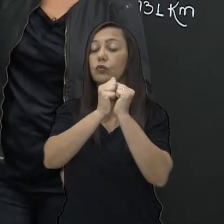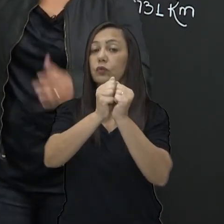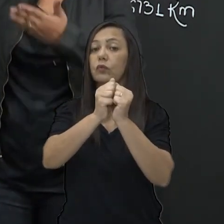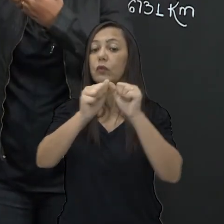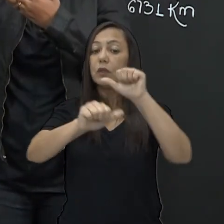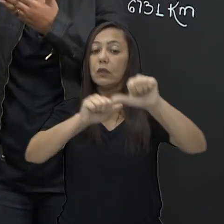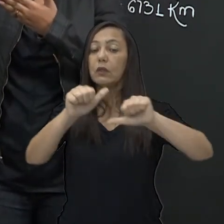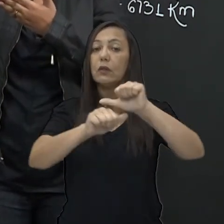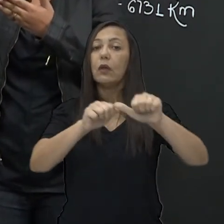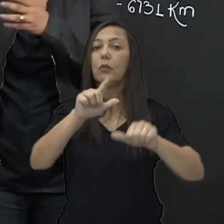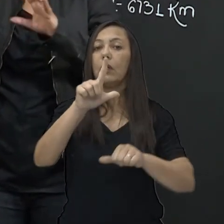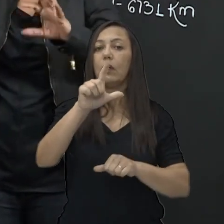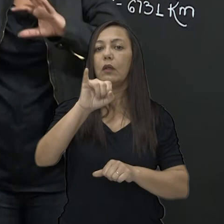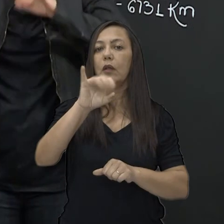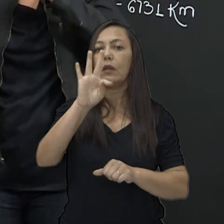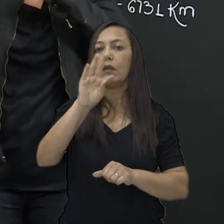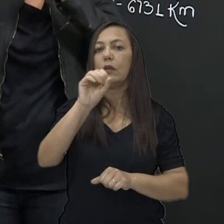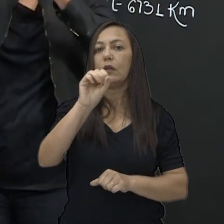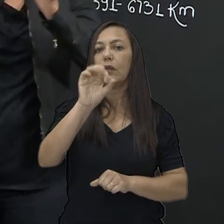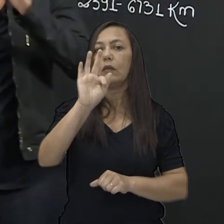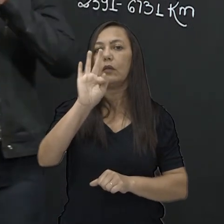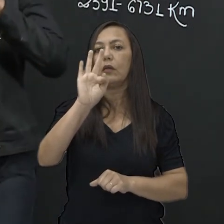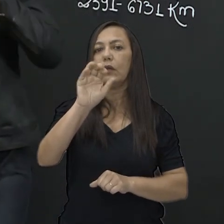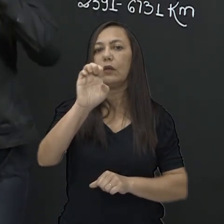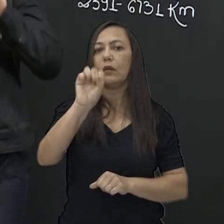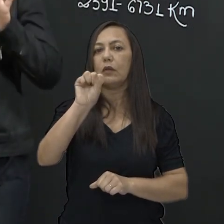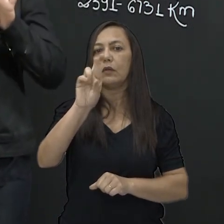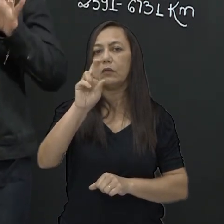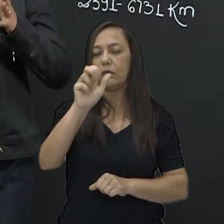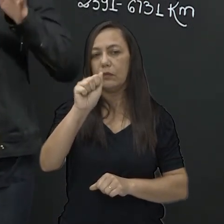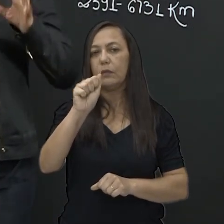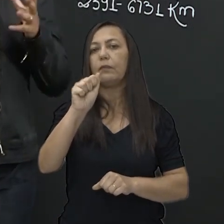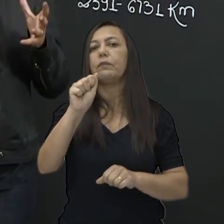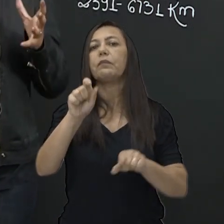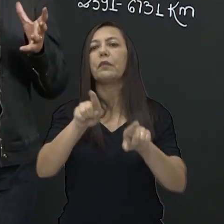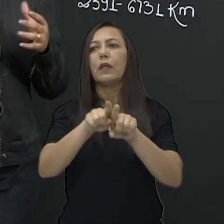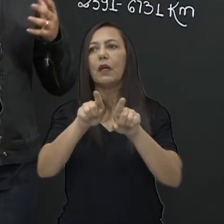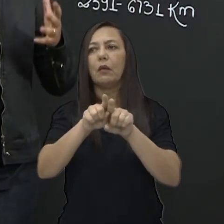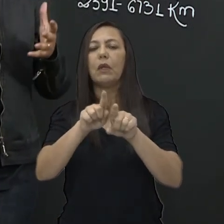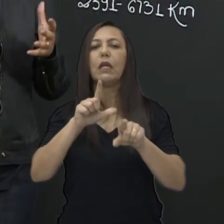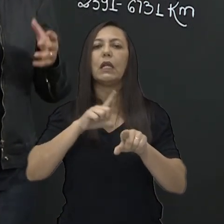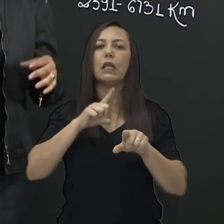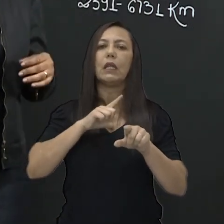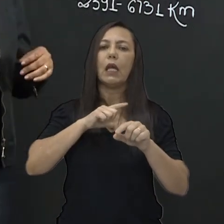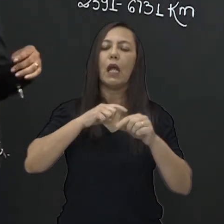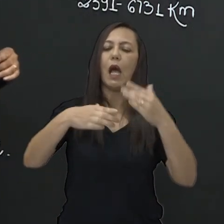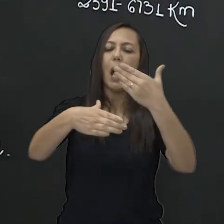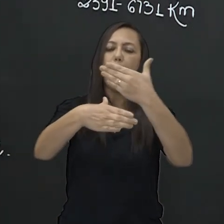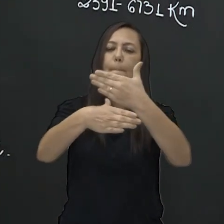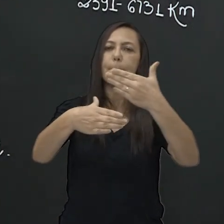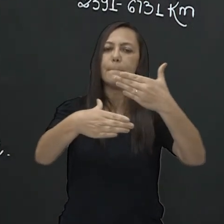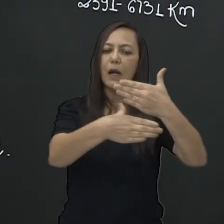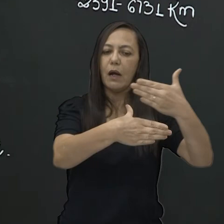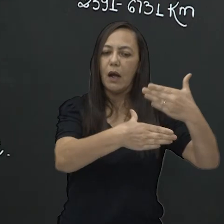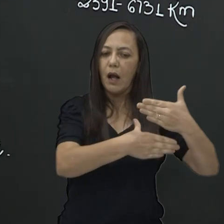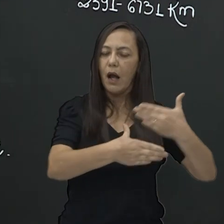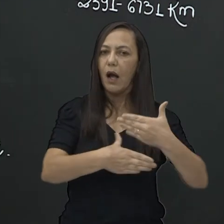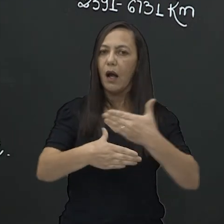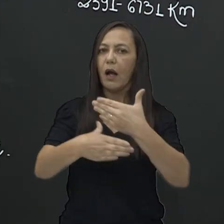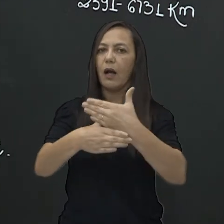Essa crosta, essa partezinha do manto, formada ali por as chamadas placas